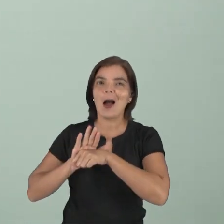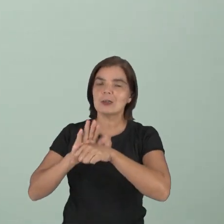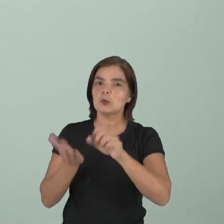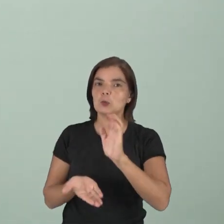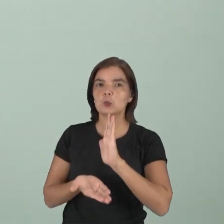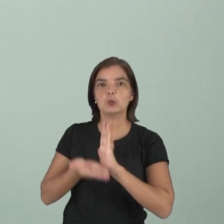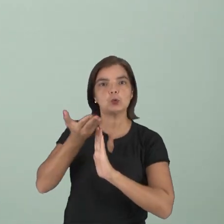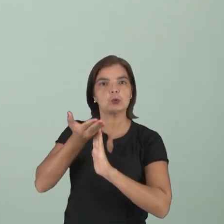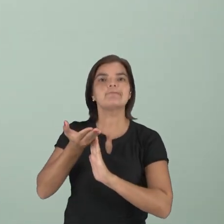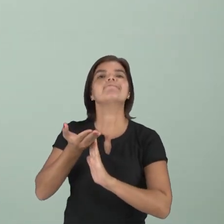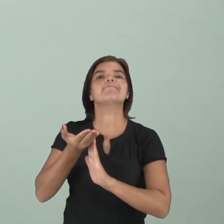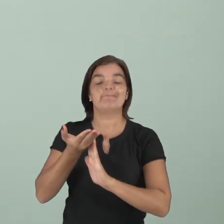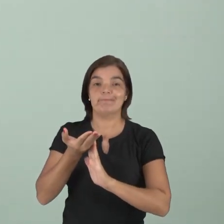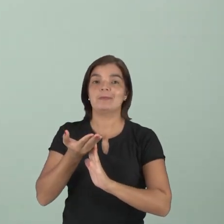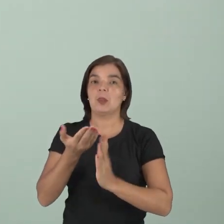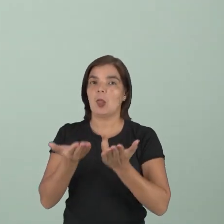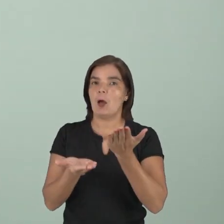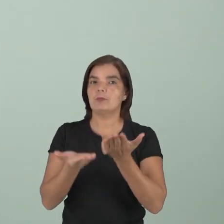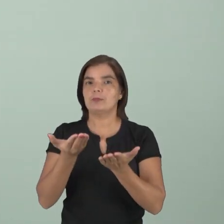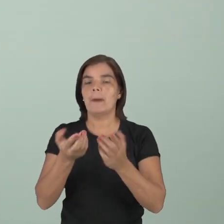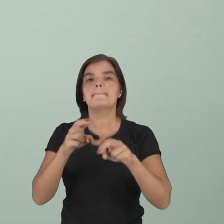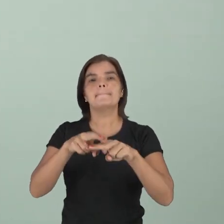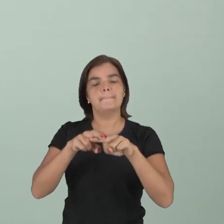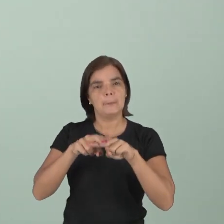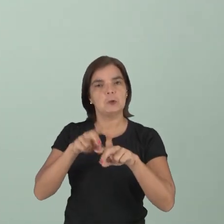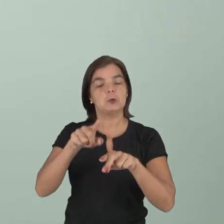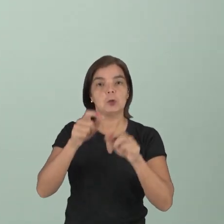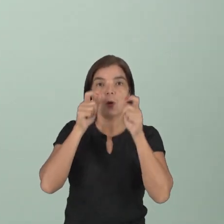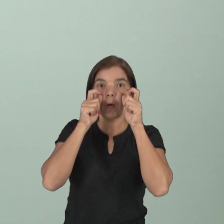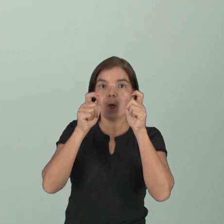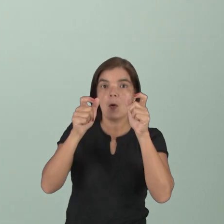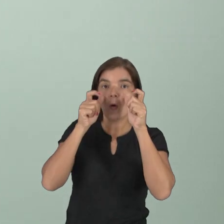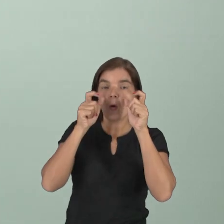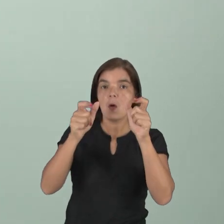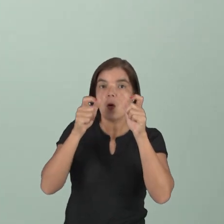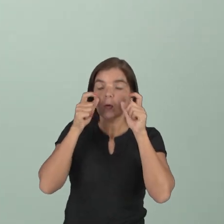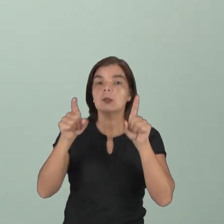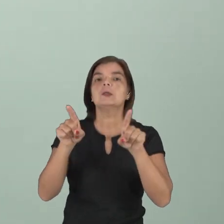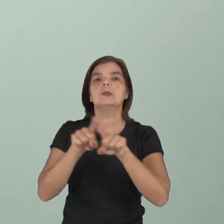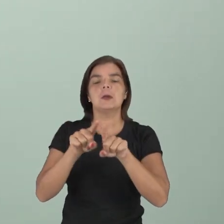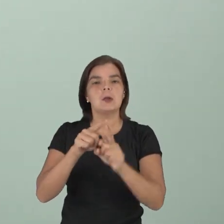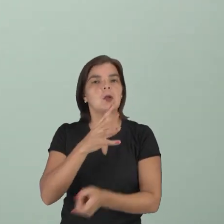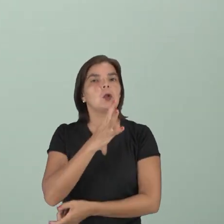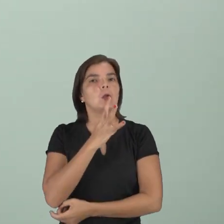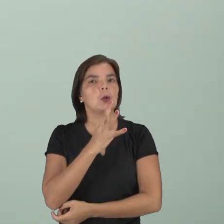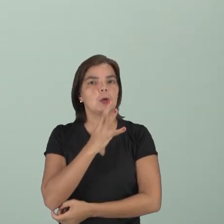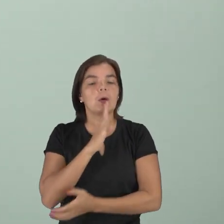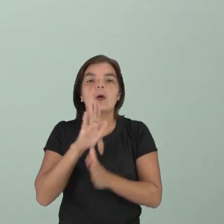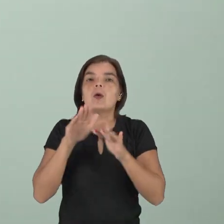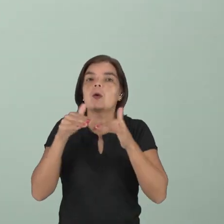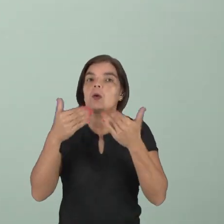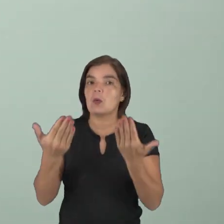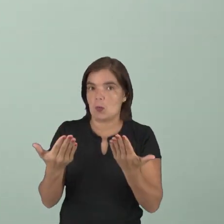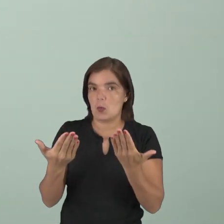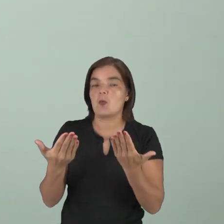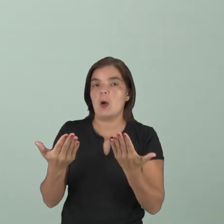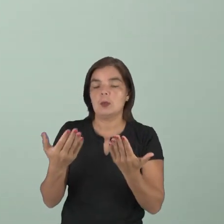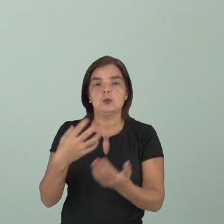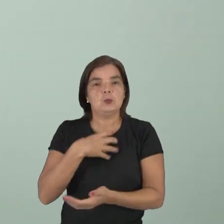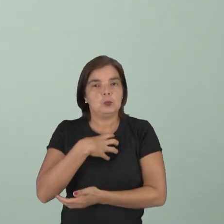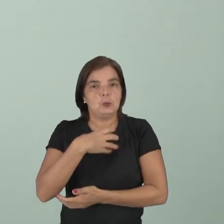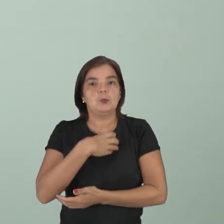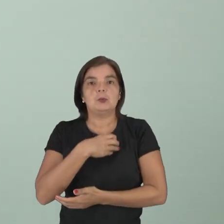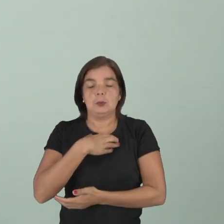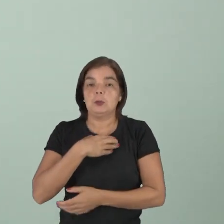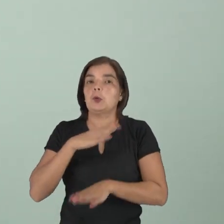a levantar a pressão e aí dá uma equilibrada. Por isso que realmente tem que ficar muito atento aos sinais e reconhecer ali quais são os seus níveis, os seus